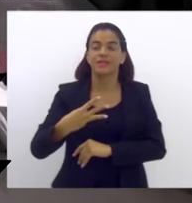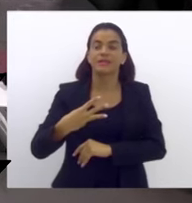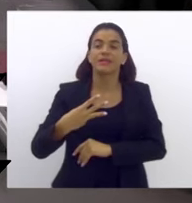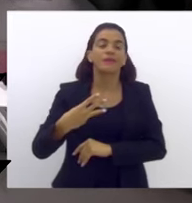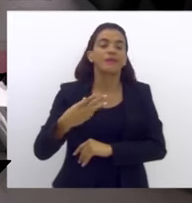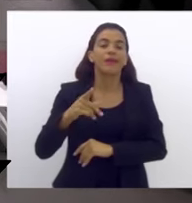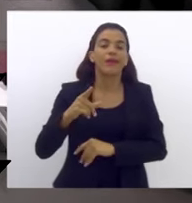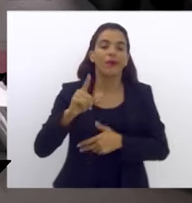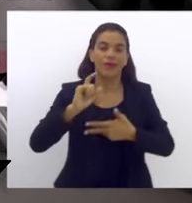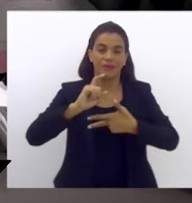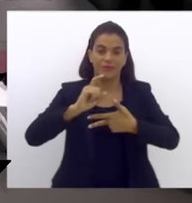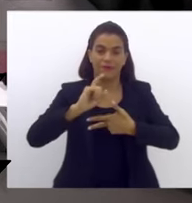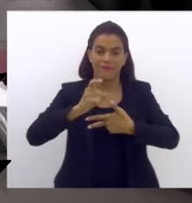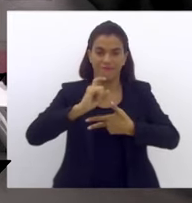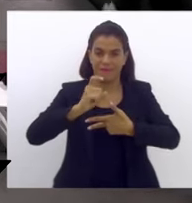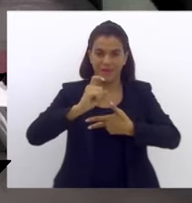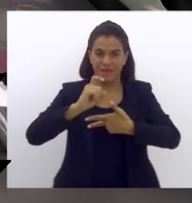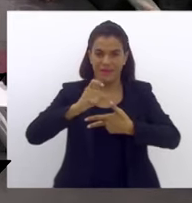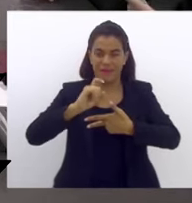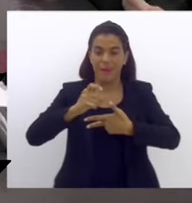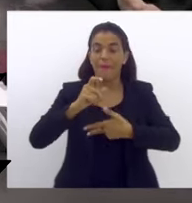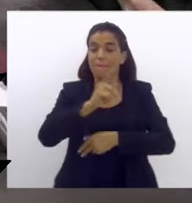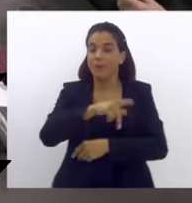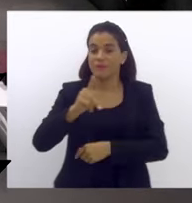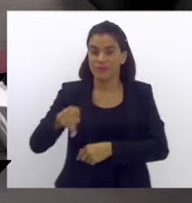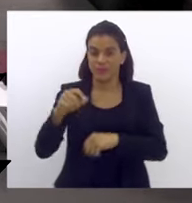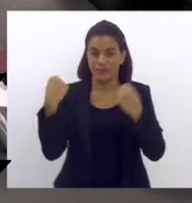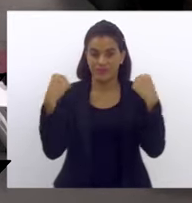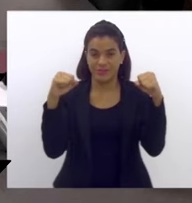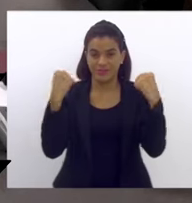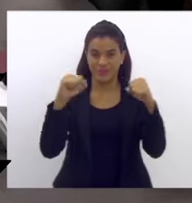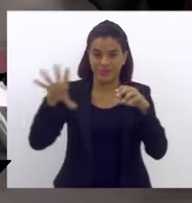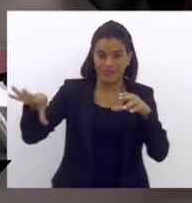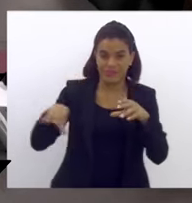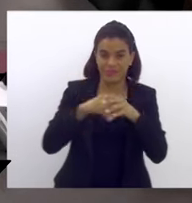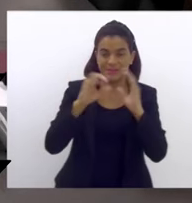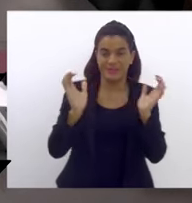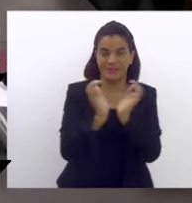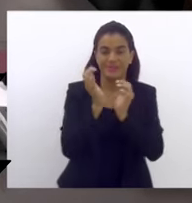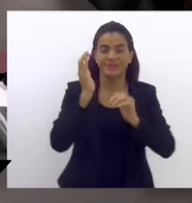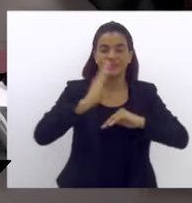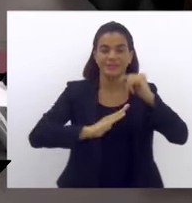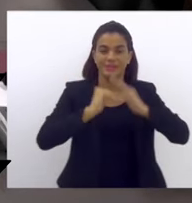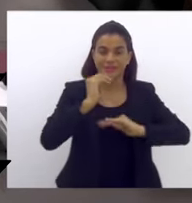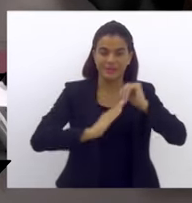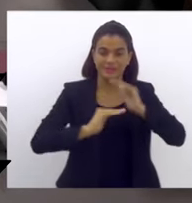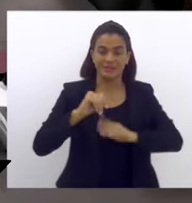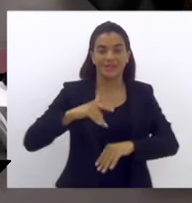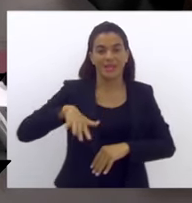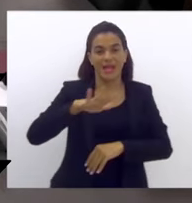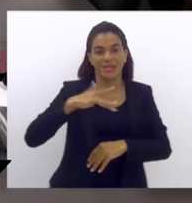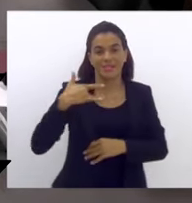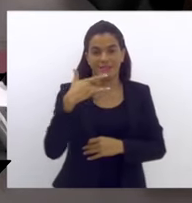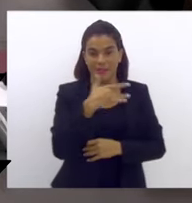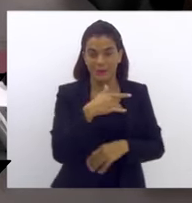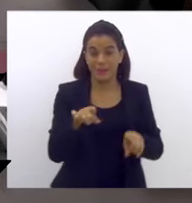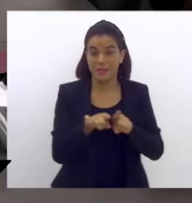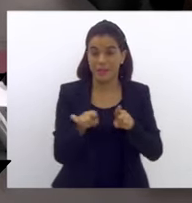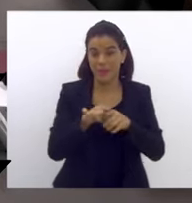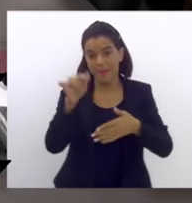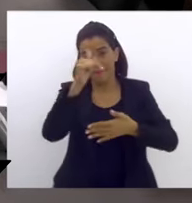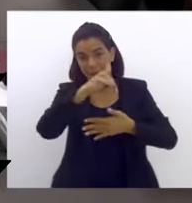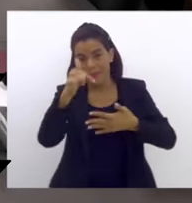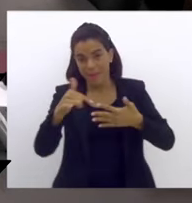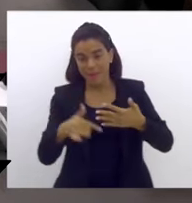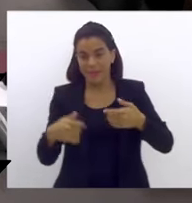fica o poder executivo autorizado a incluir professor de educação física na Equipe técnica da rede estadual de saúde e d outras providências